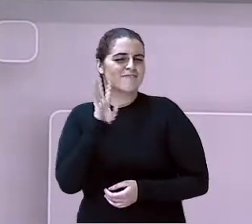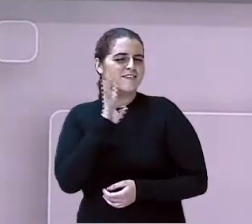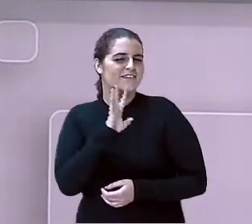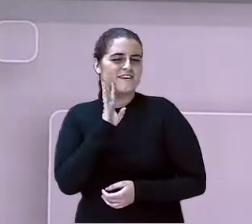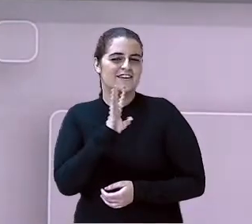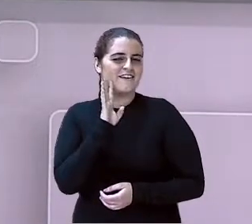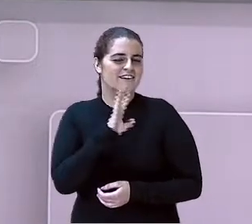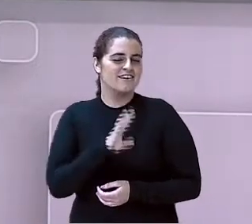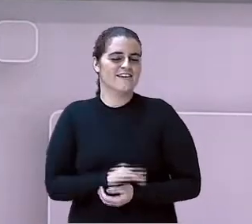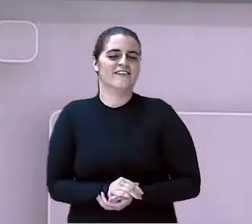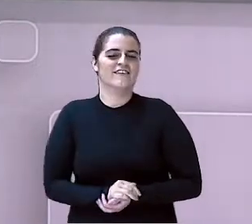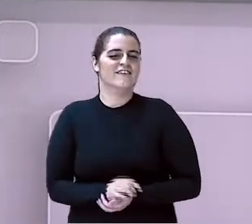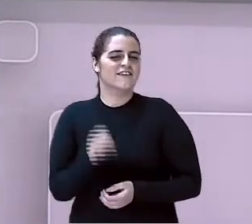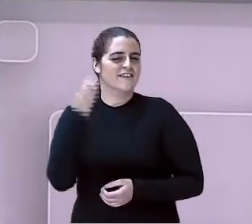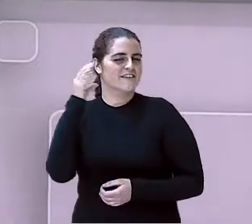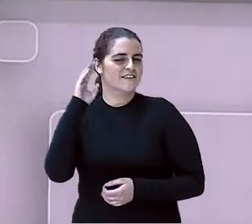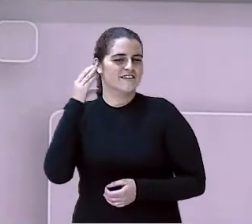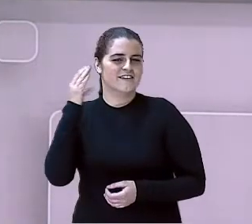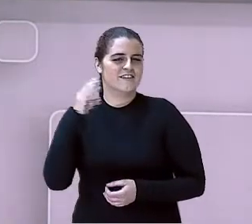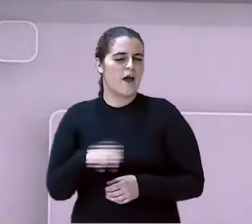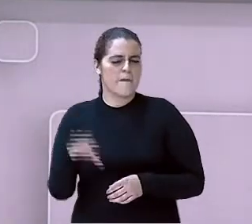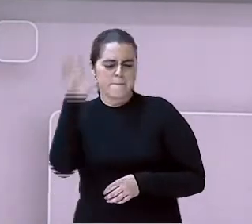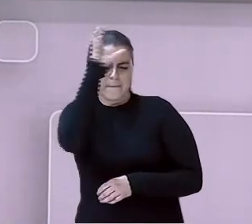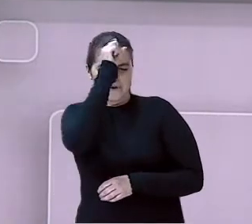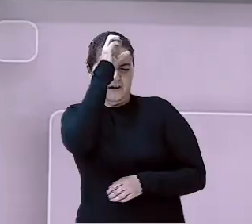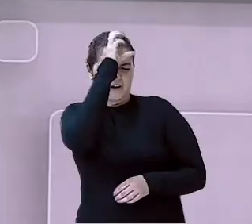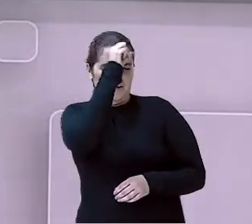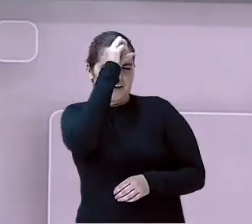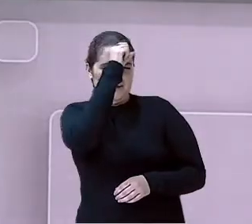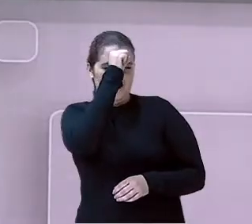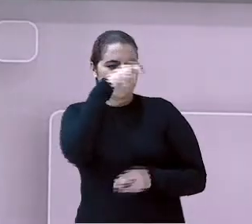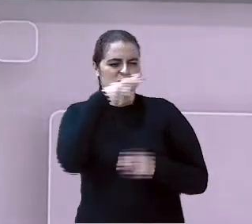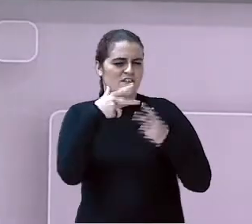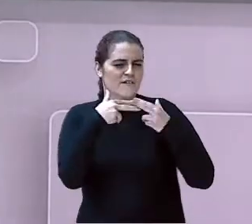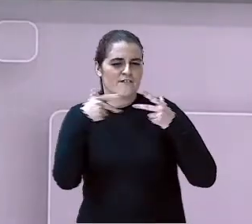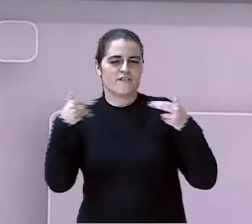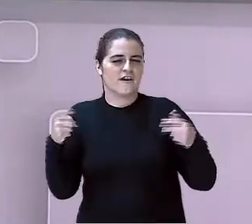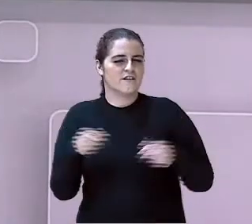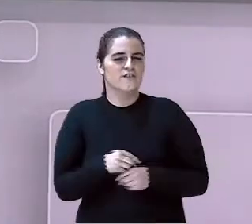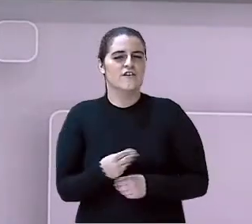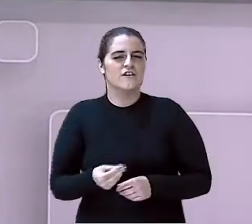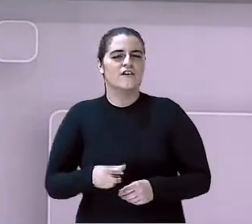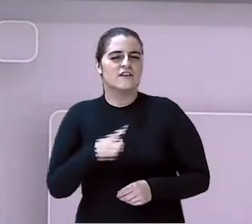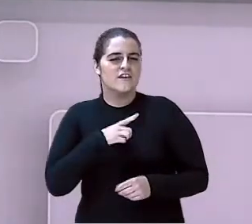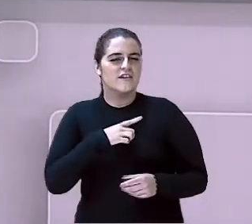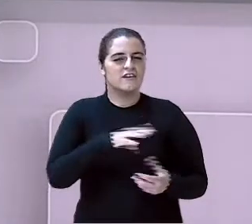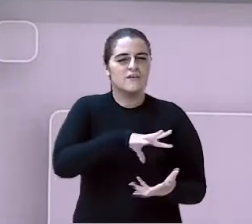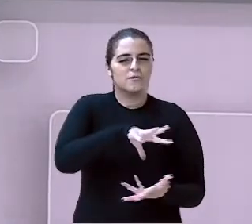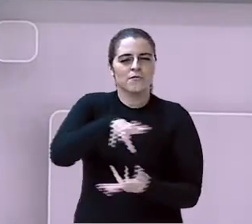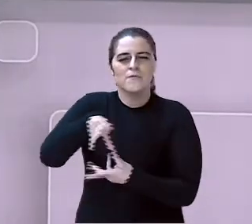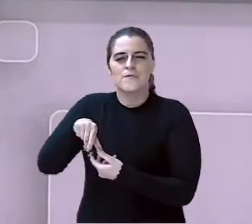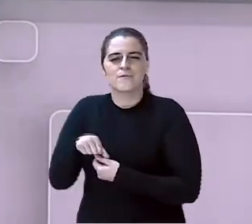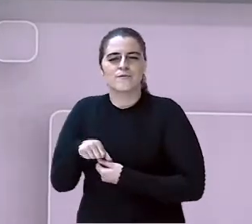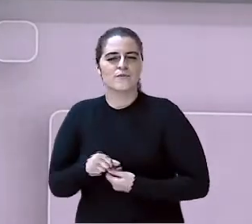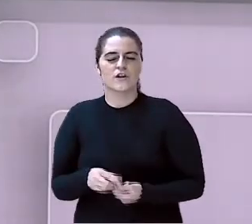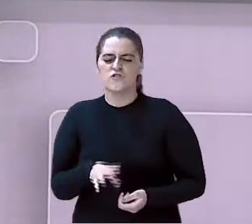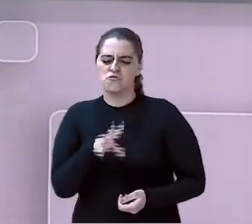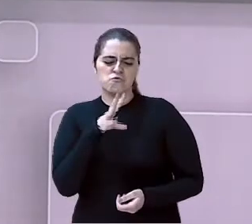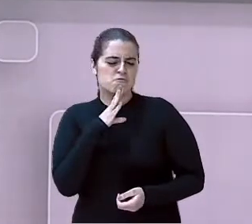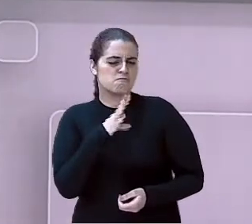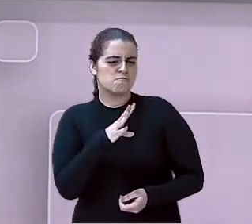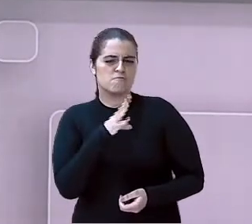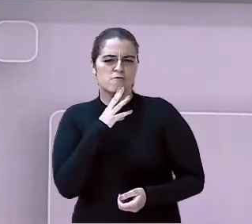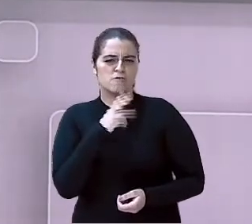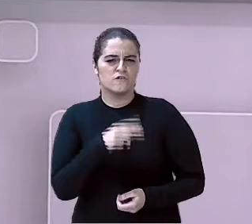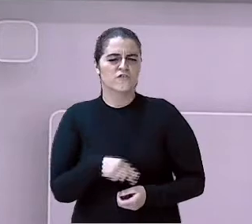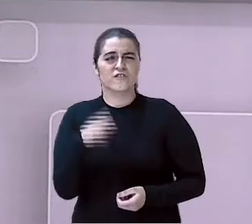bacana aprender sobre ciências, aprender sobre os conceitos de várias coisas que existem no mundo, né? Que a gente não conhece, que a